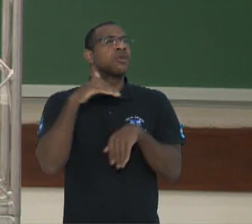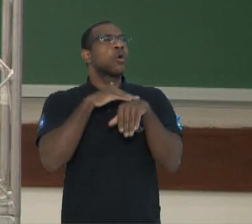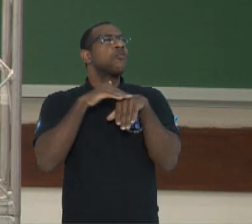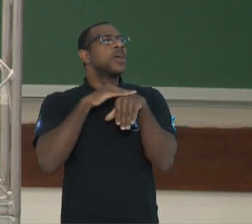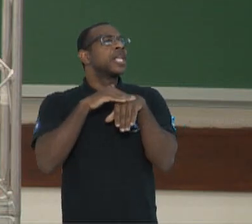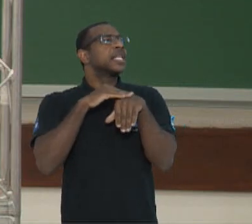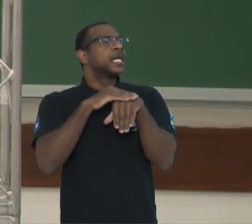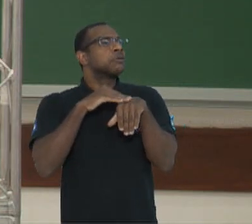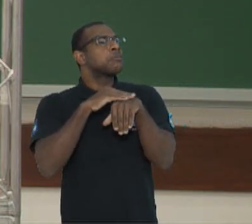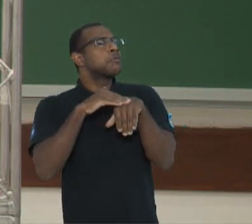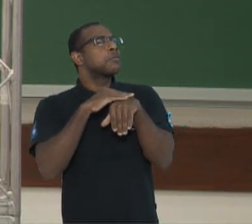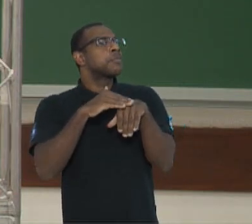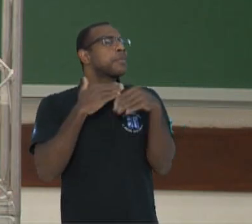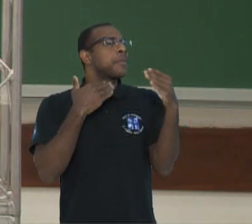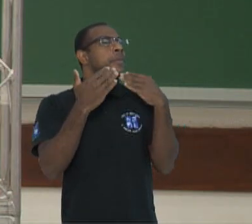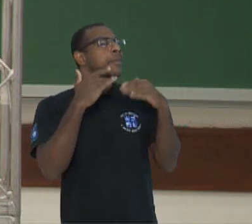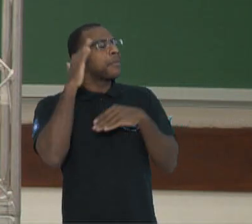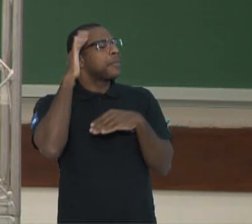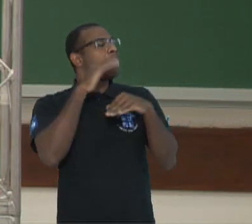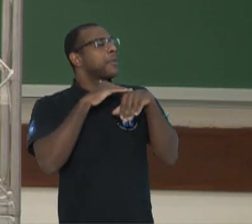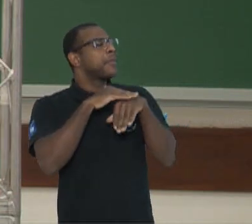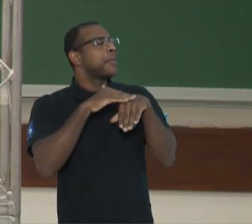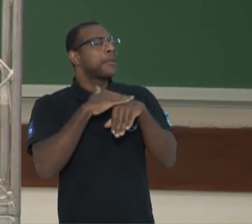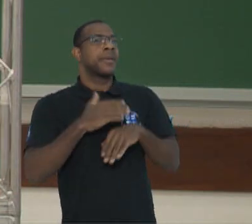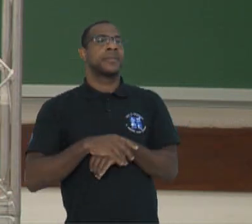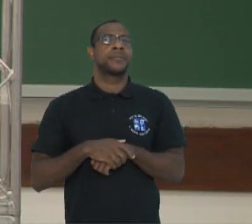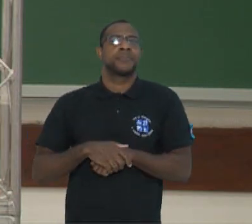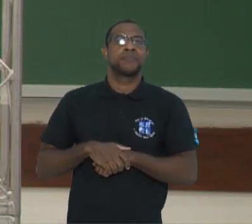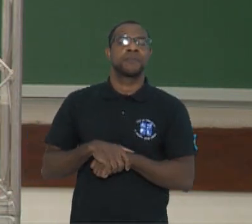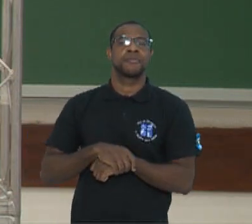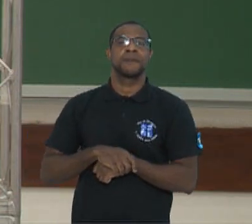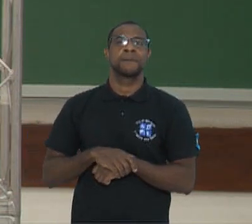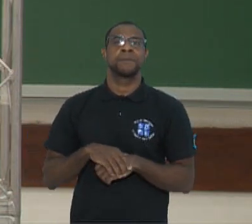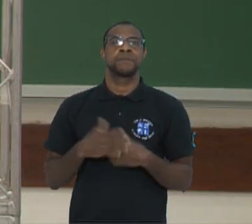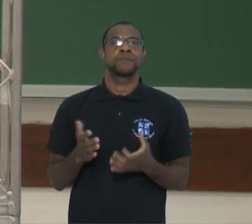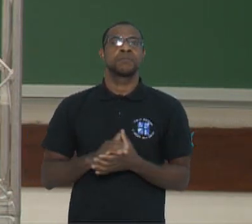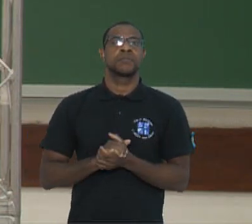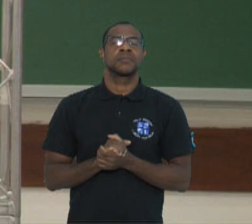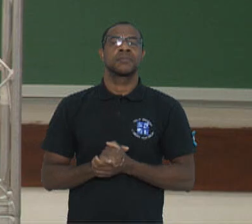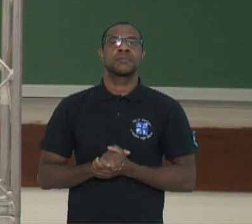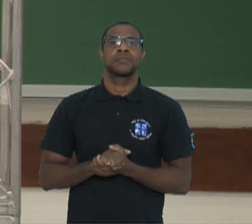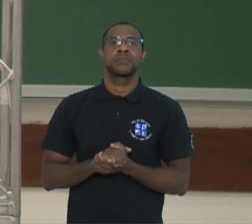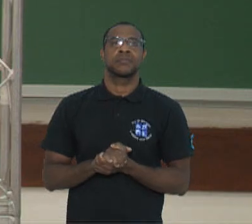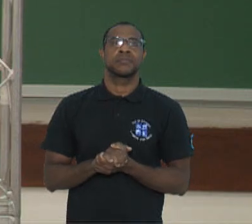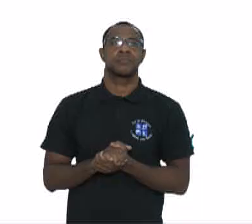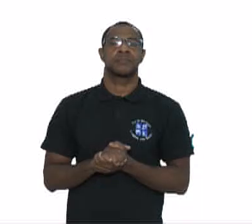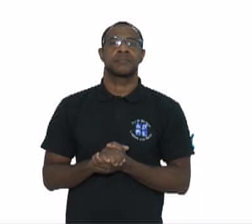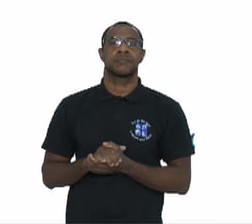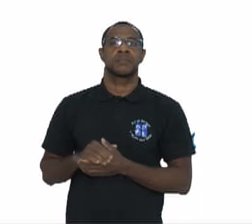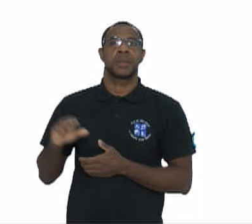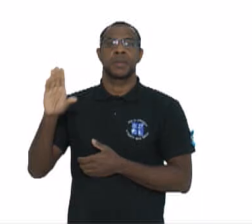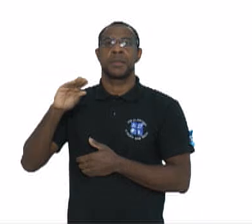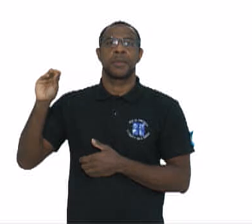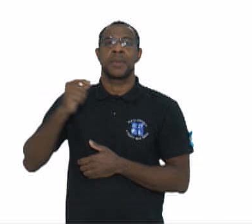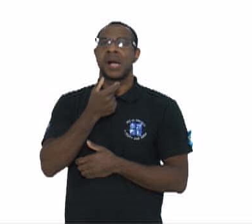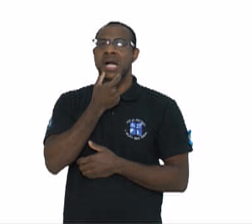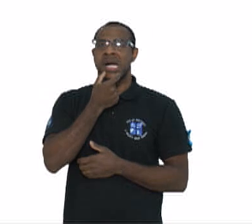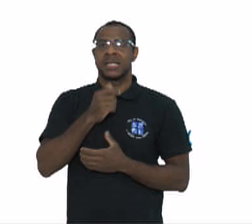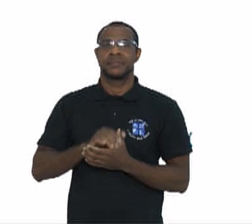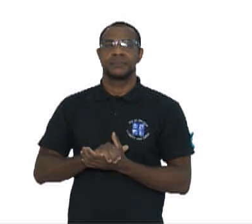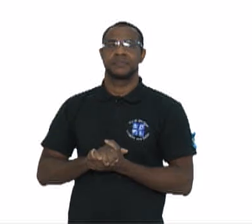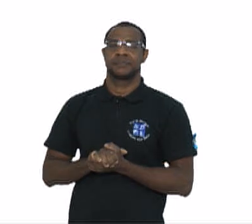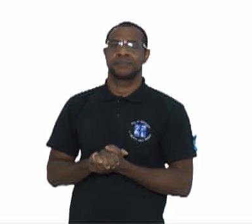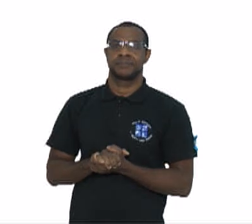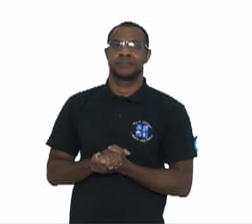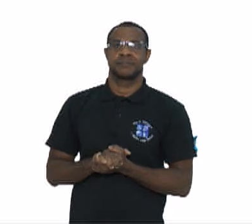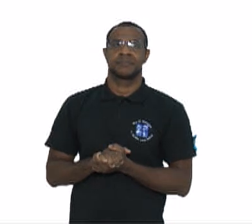dos modais, que a gente já trabalhou anteriormente. Né? Então, let's remember some modal verbs with the comic strip below.